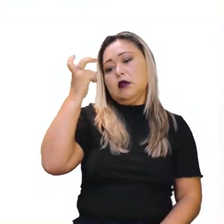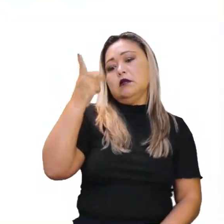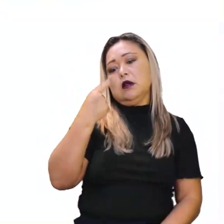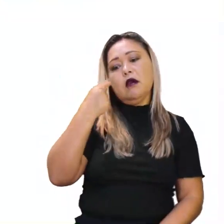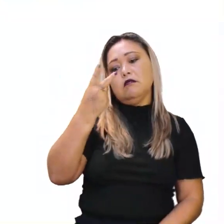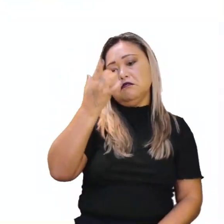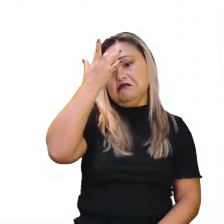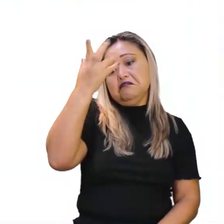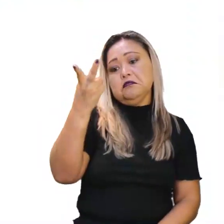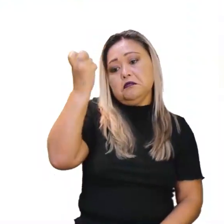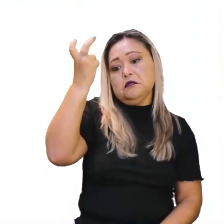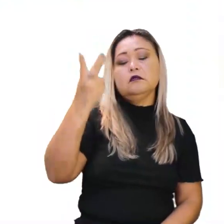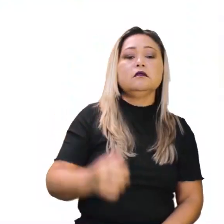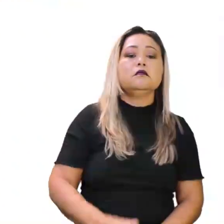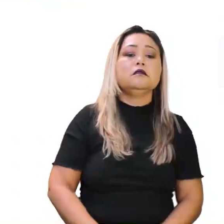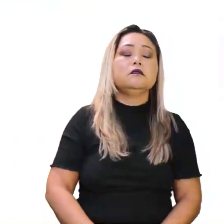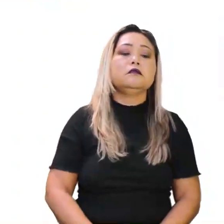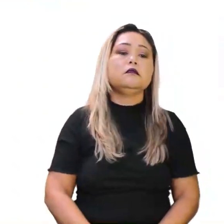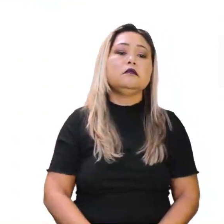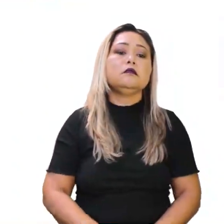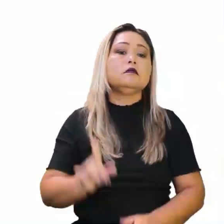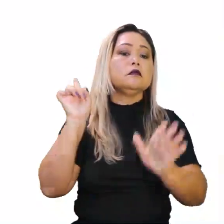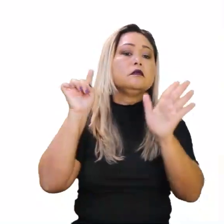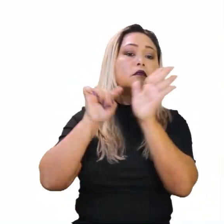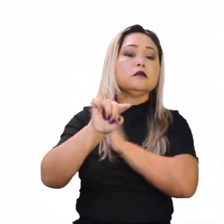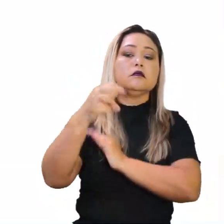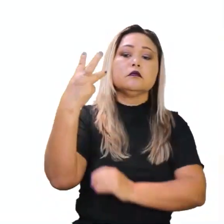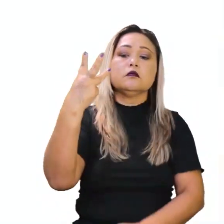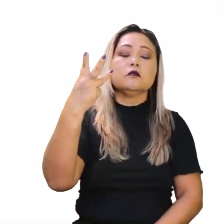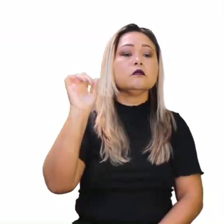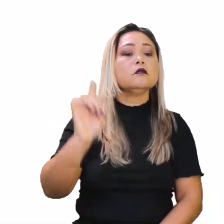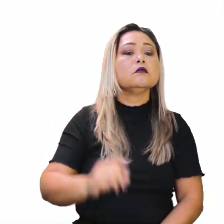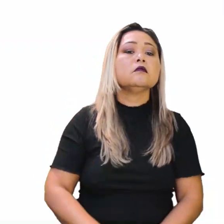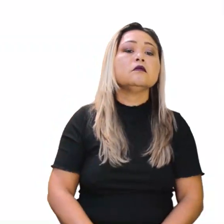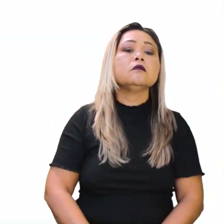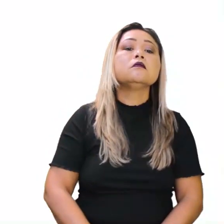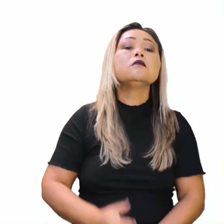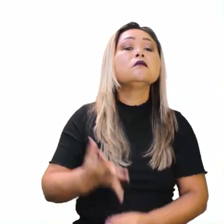se trata. Vamos para a questão 3.